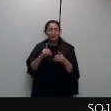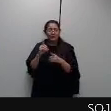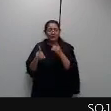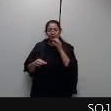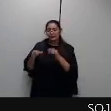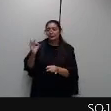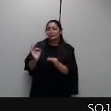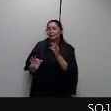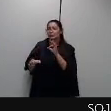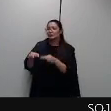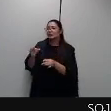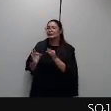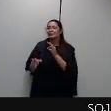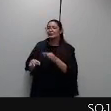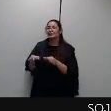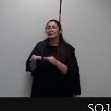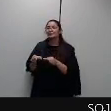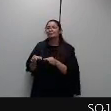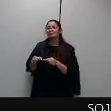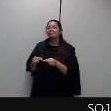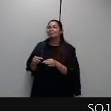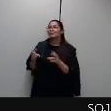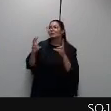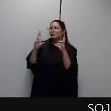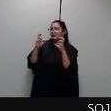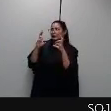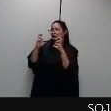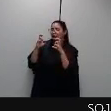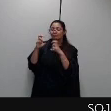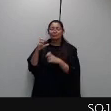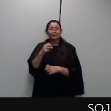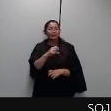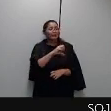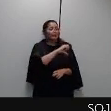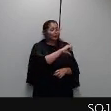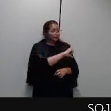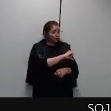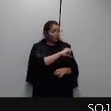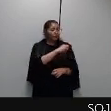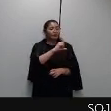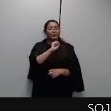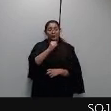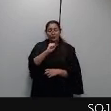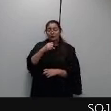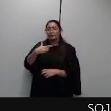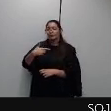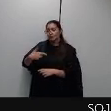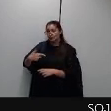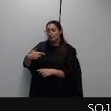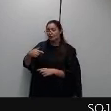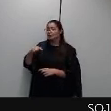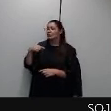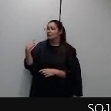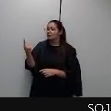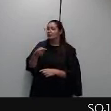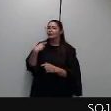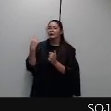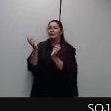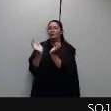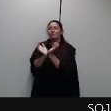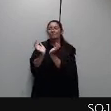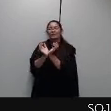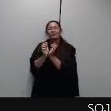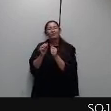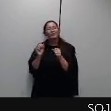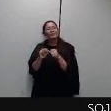namorar a pendência do tema 987 Master executiva desta cores e foram acertados no âmbito